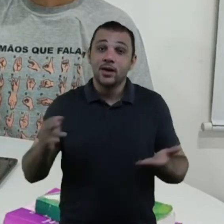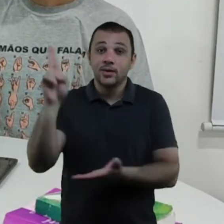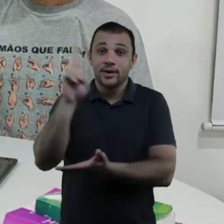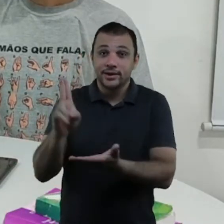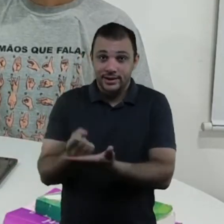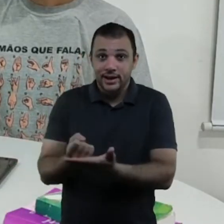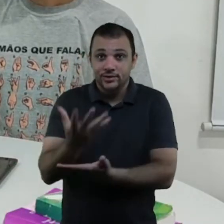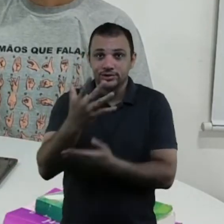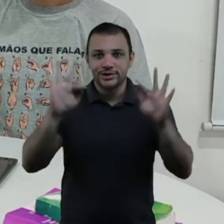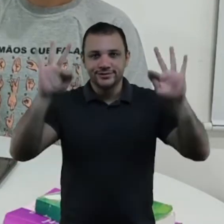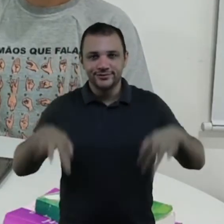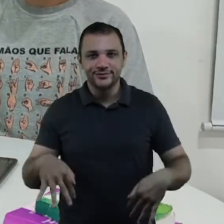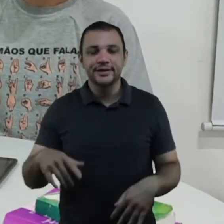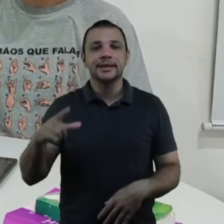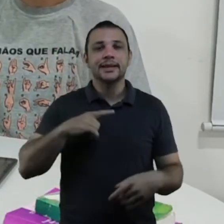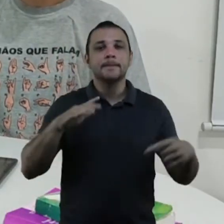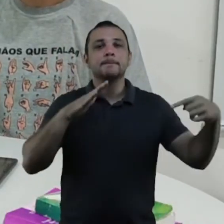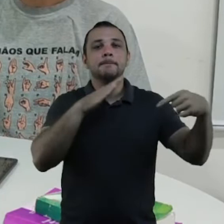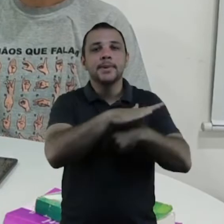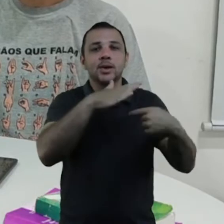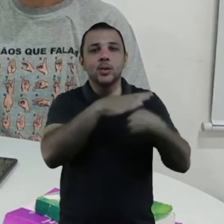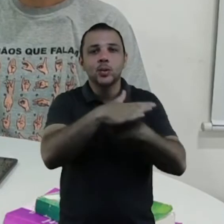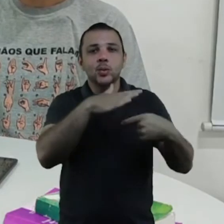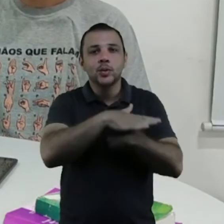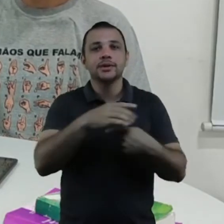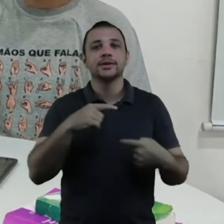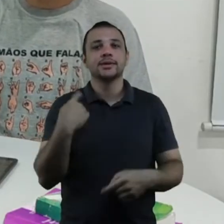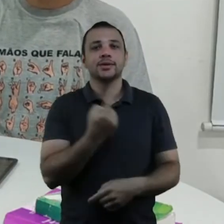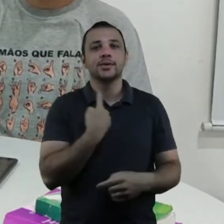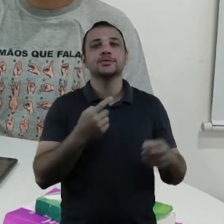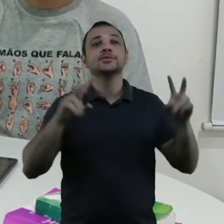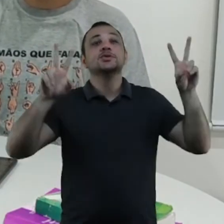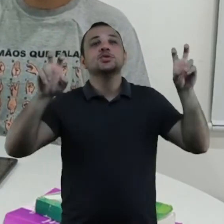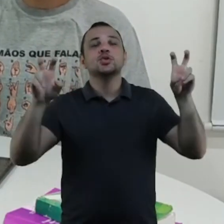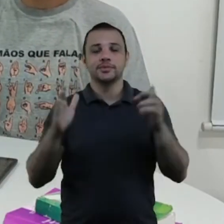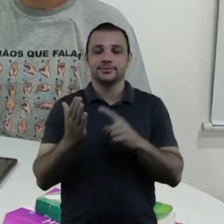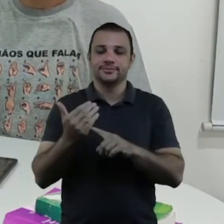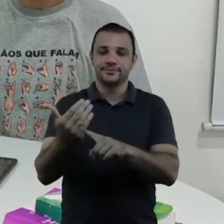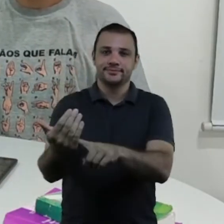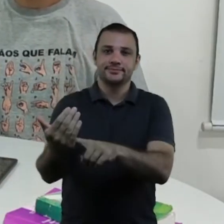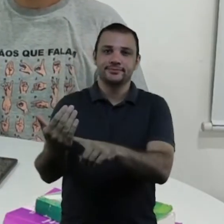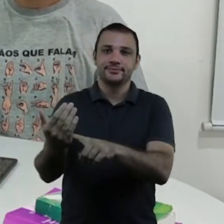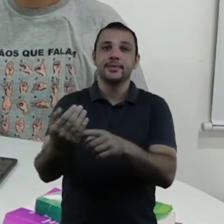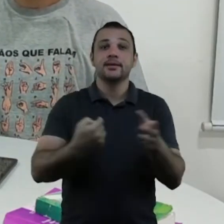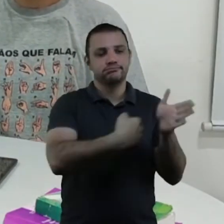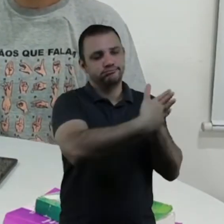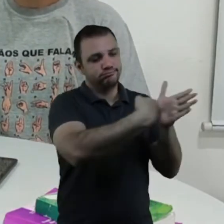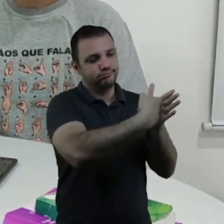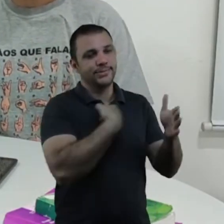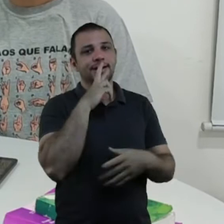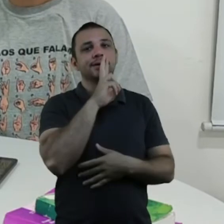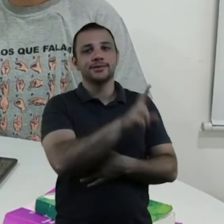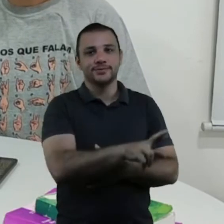o nosso Nowdcast, nós vamos passar para os questionamentos que normalmente são feitos a nós sobre tecnologias